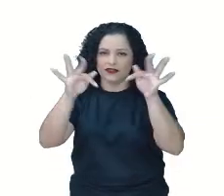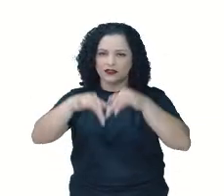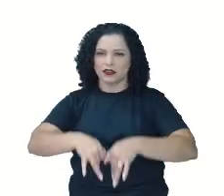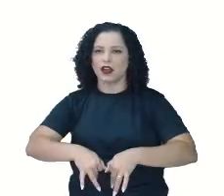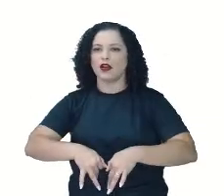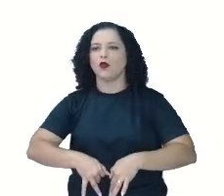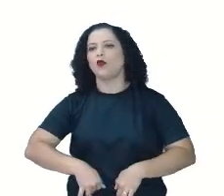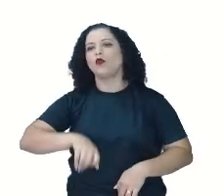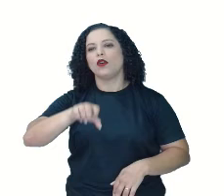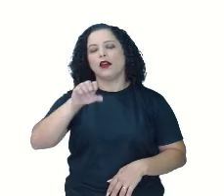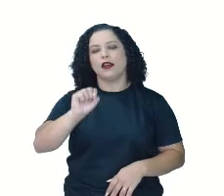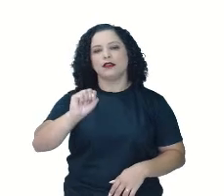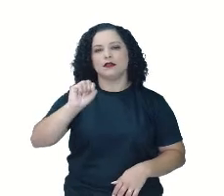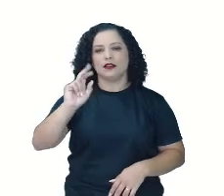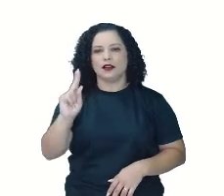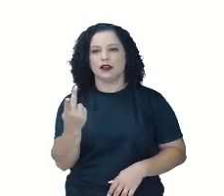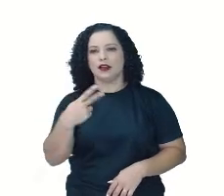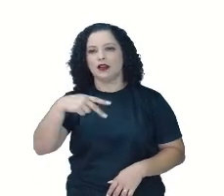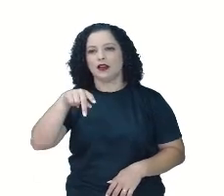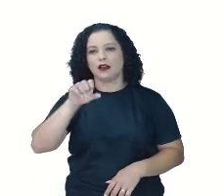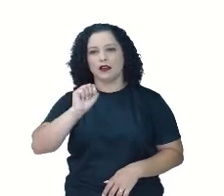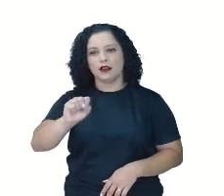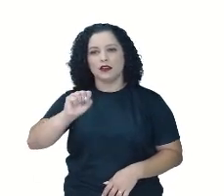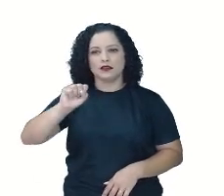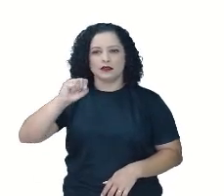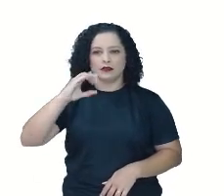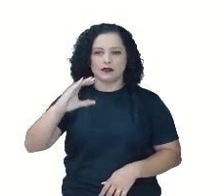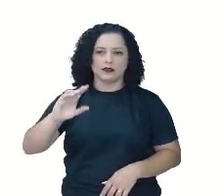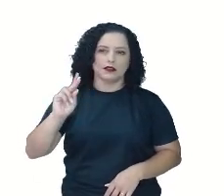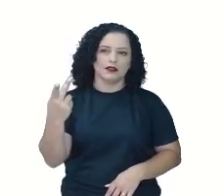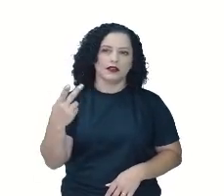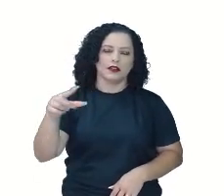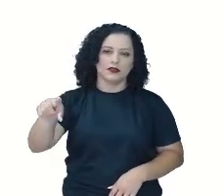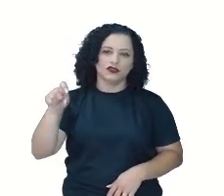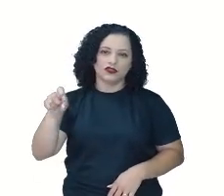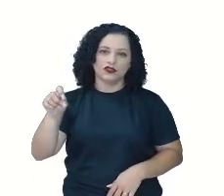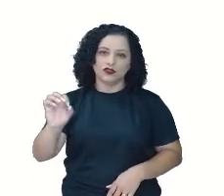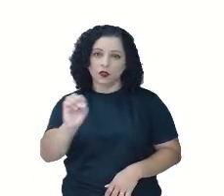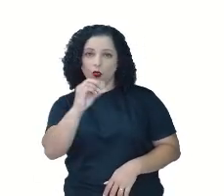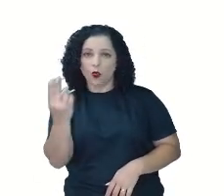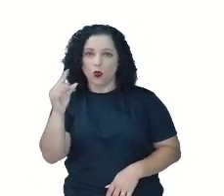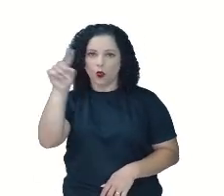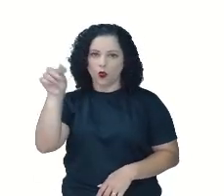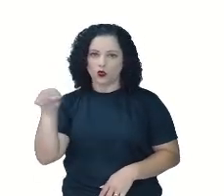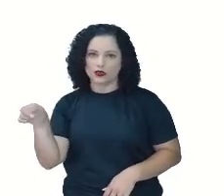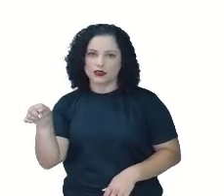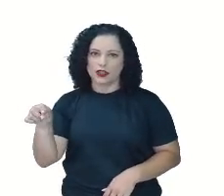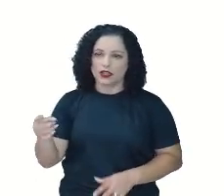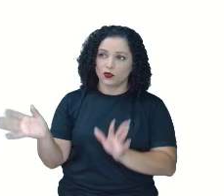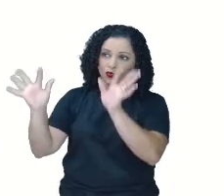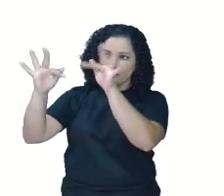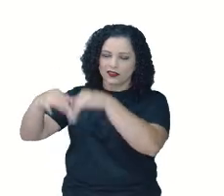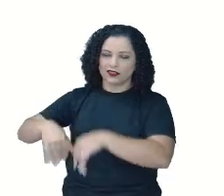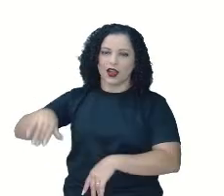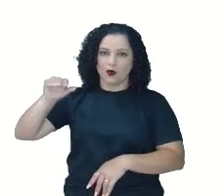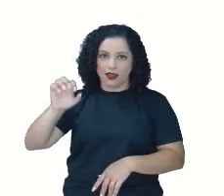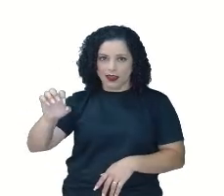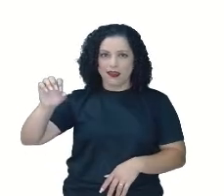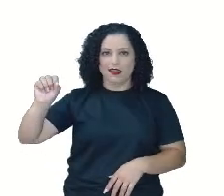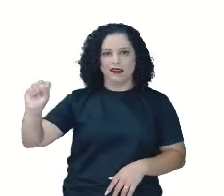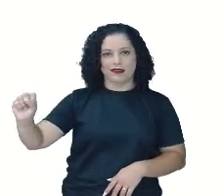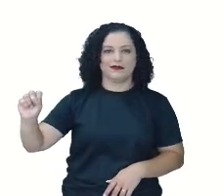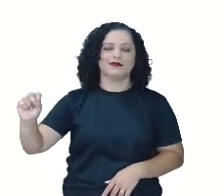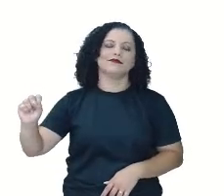consoantes, vão ganhar ES. Então, o meu aluno do 6º ano já sabe que ele pode encontrar o S em